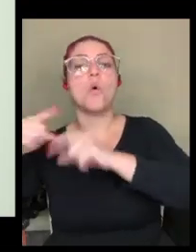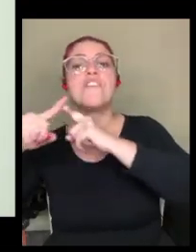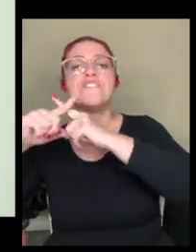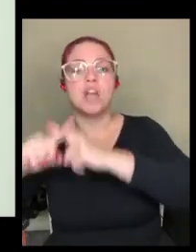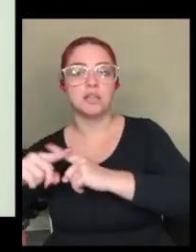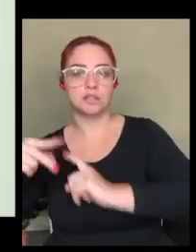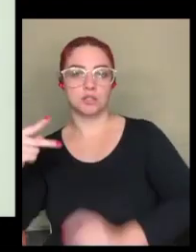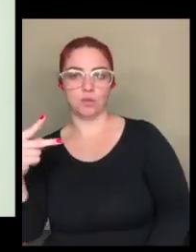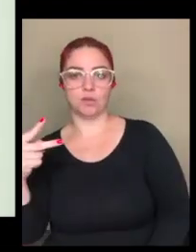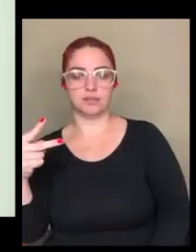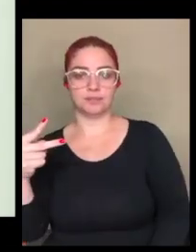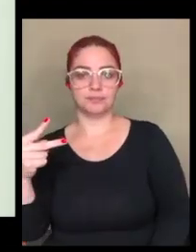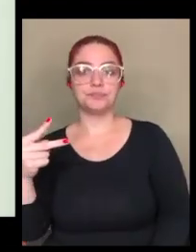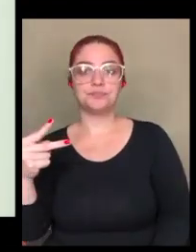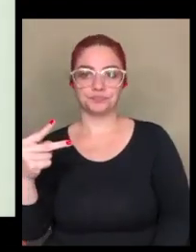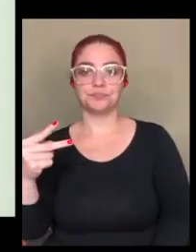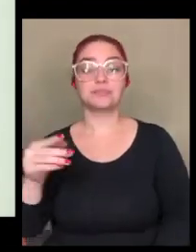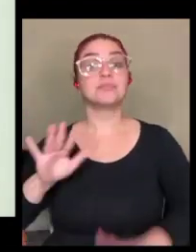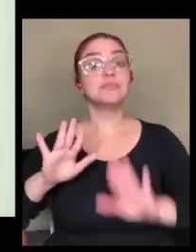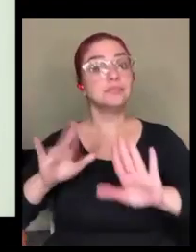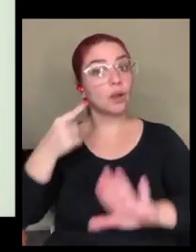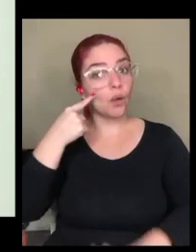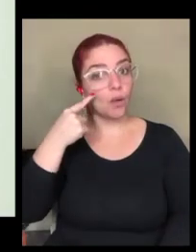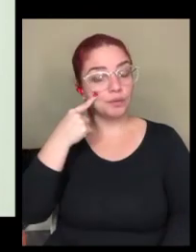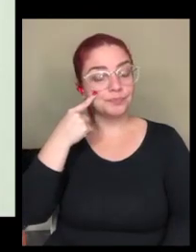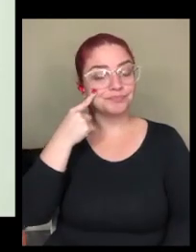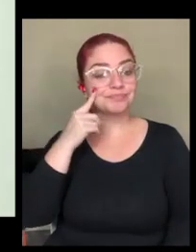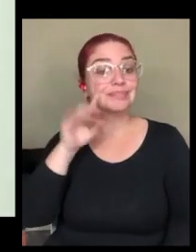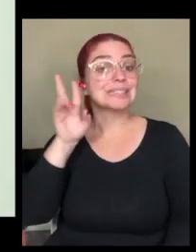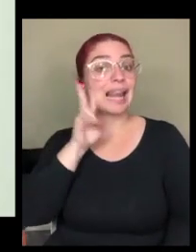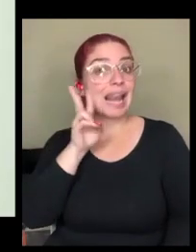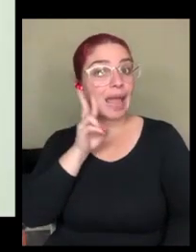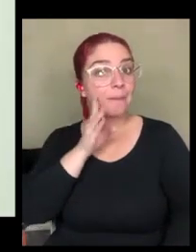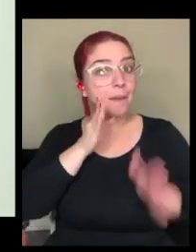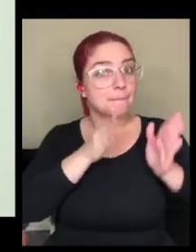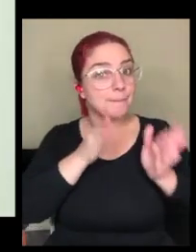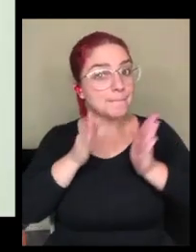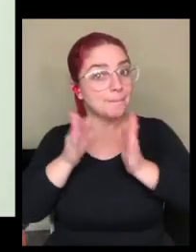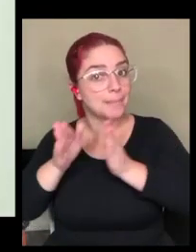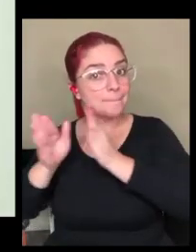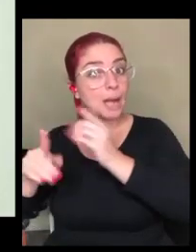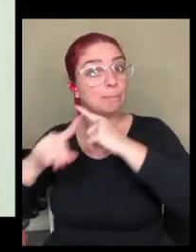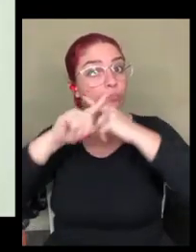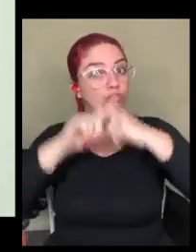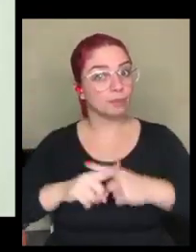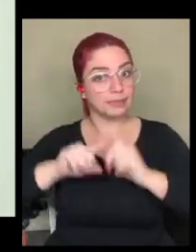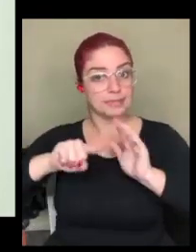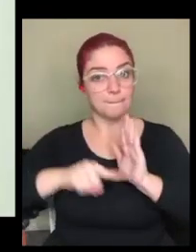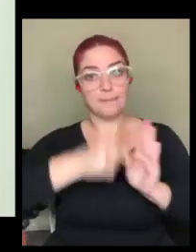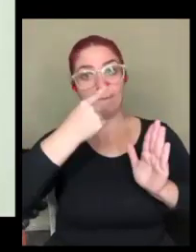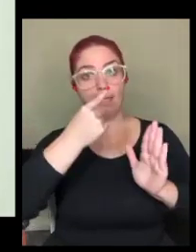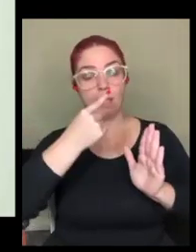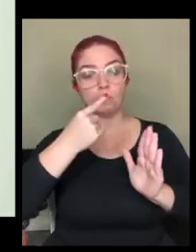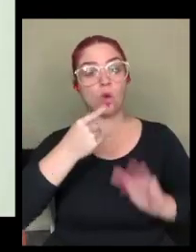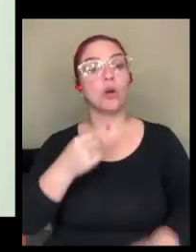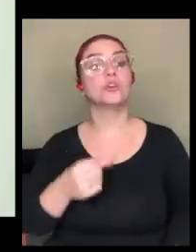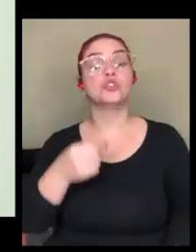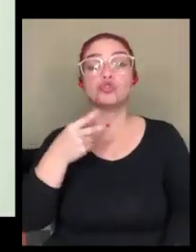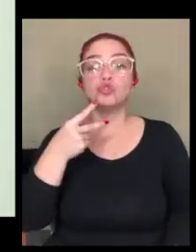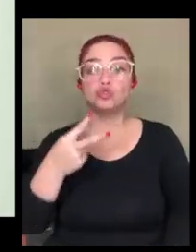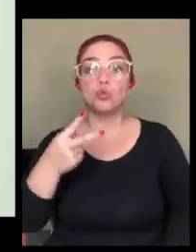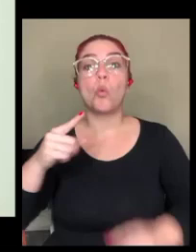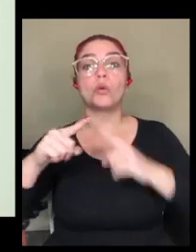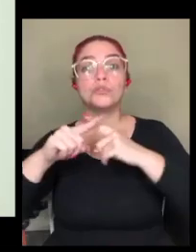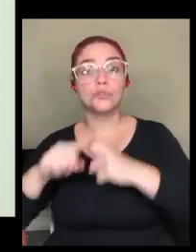2. Então, eu tenho que multiplicar isso aqui por 2. Então, seria, lembra que a ordem aqui, multiplicação primeiro. 2 vezes 2